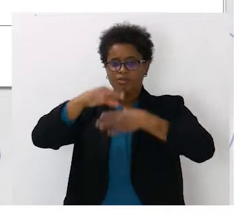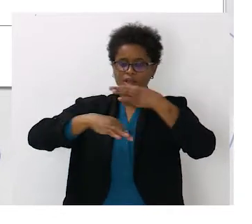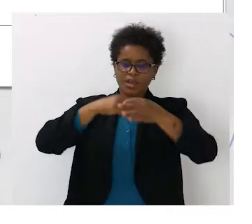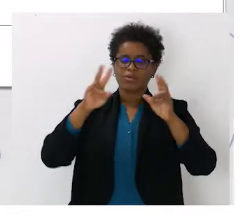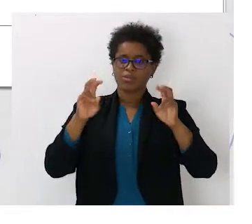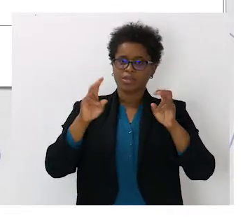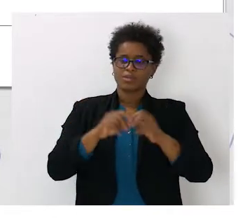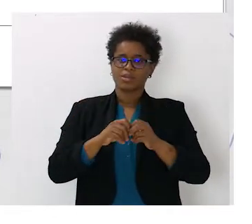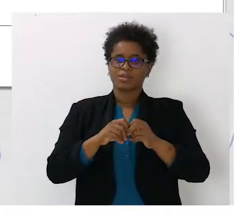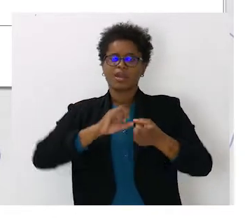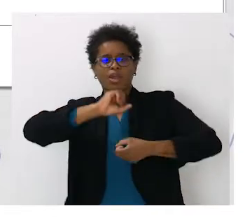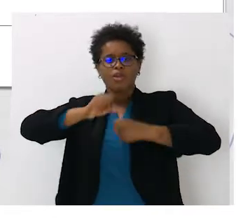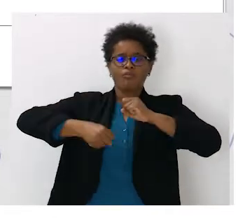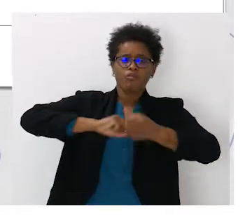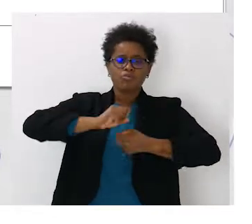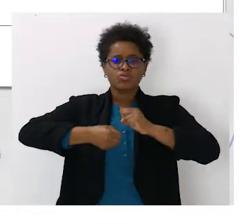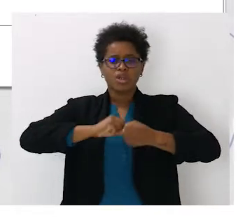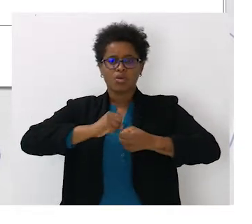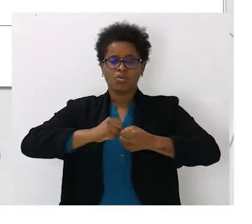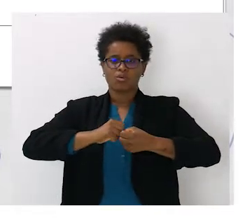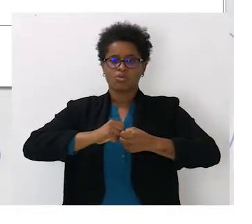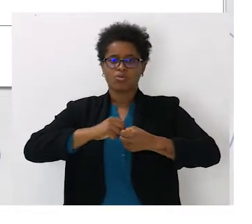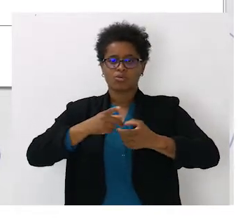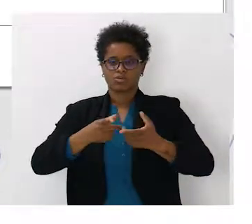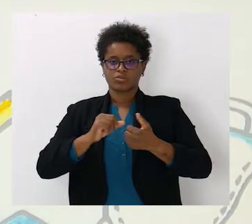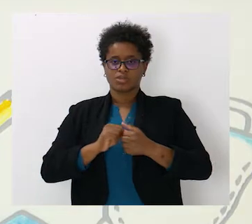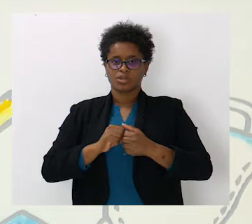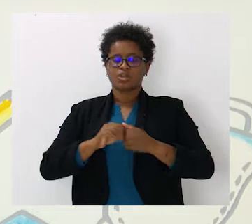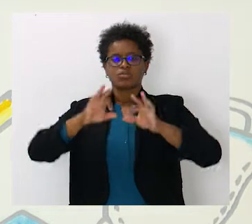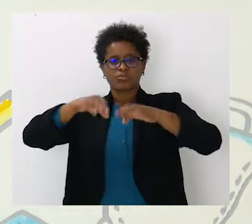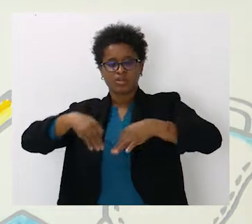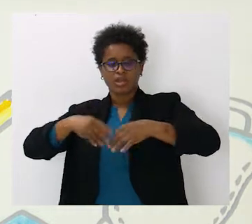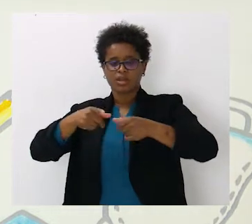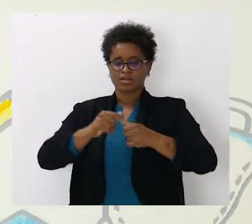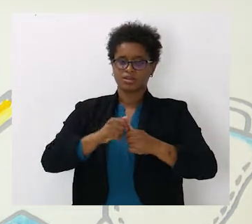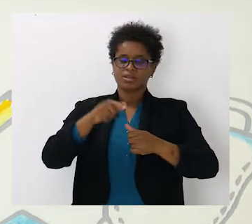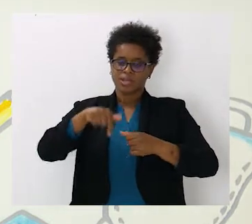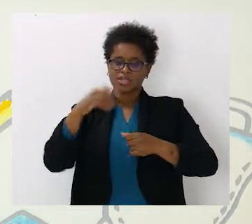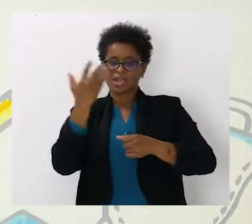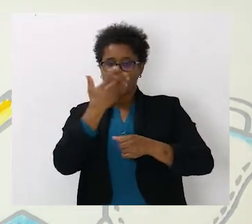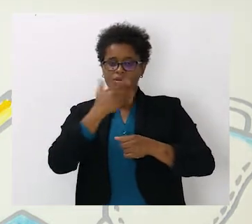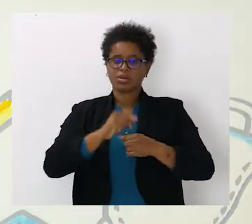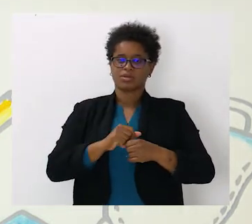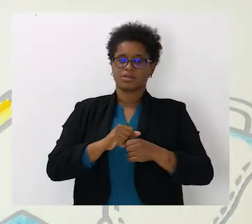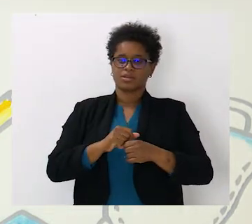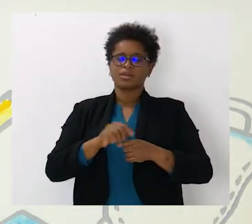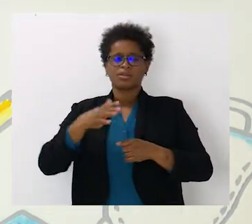tratar o tema a Revolução Urbana. E no final desta